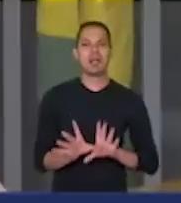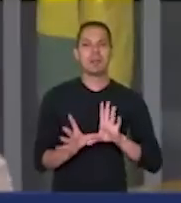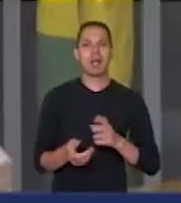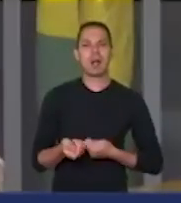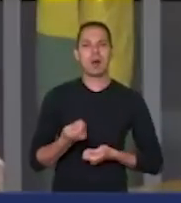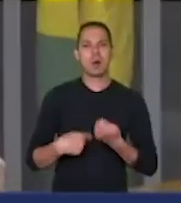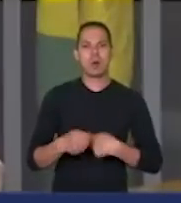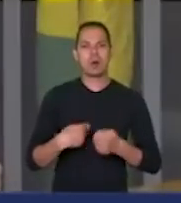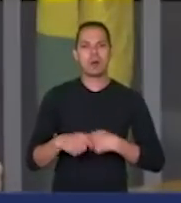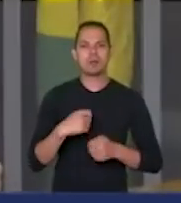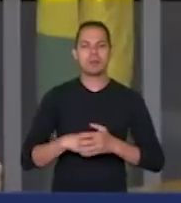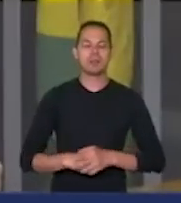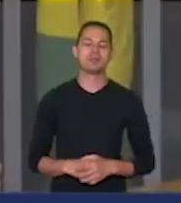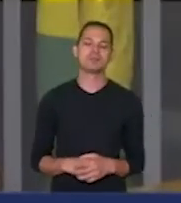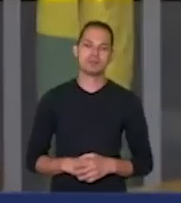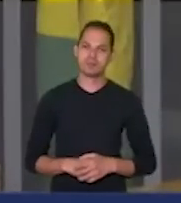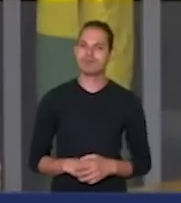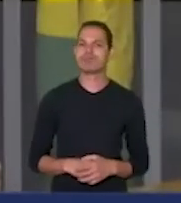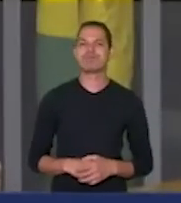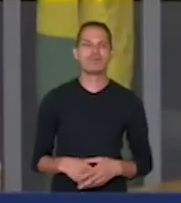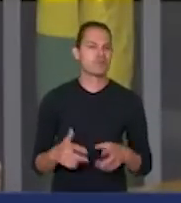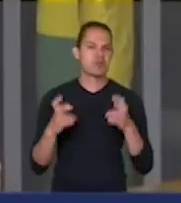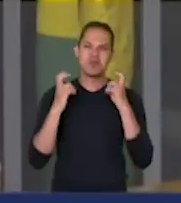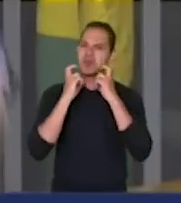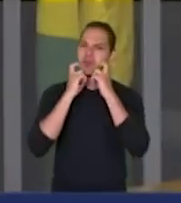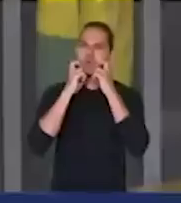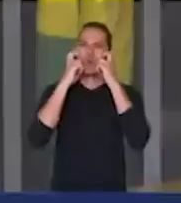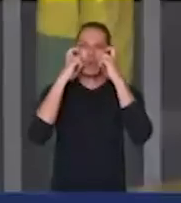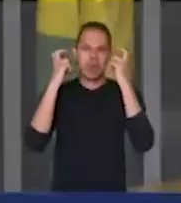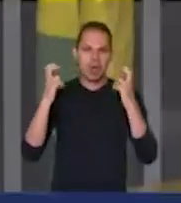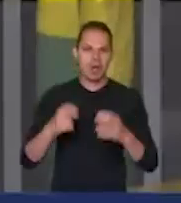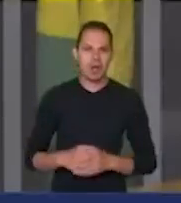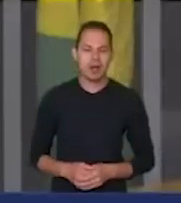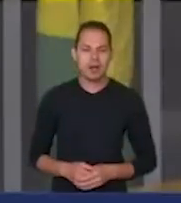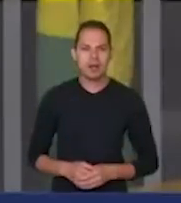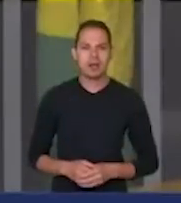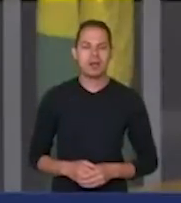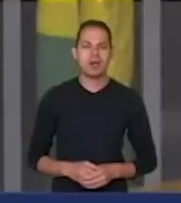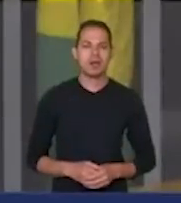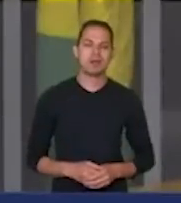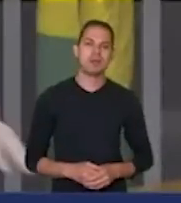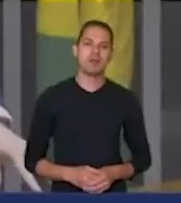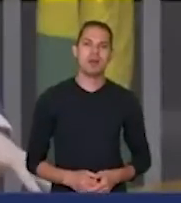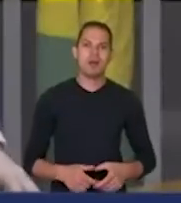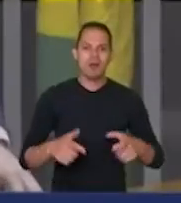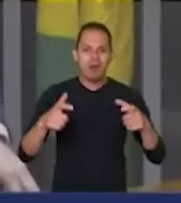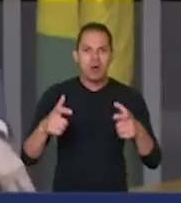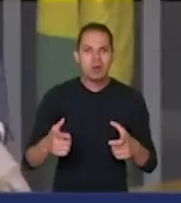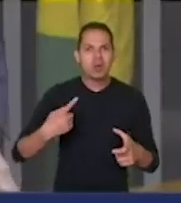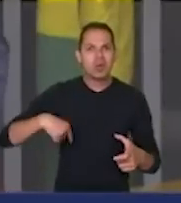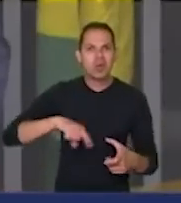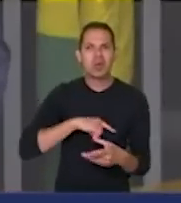econômica. É uma vergonha. Onde estão os meus colegas